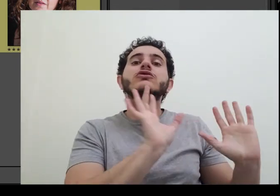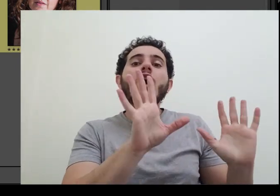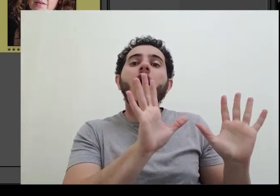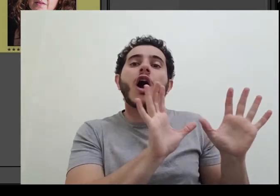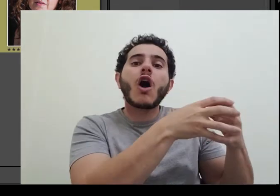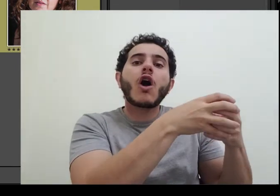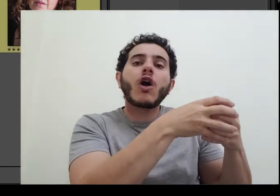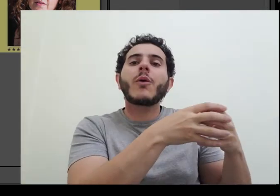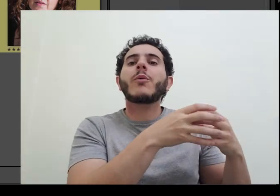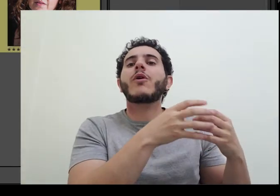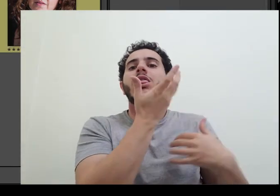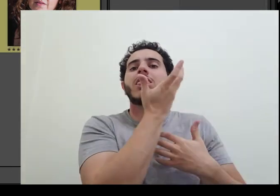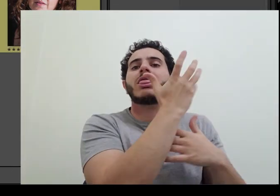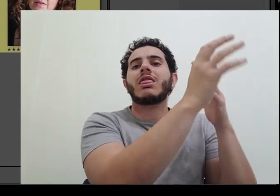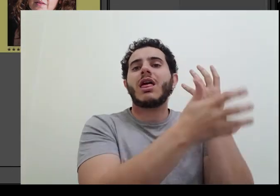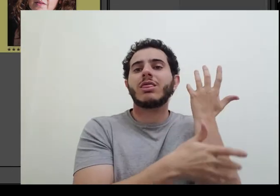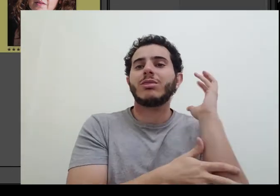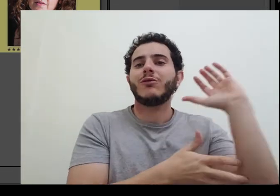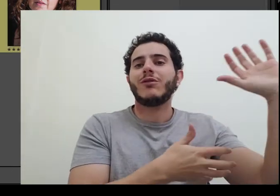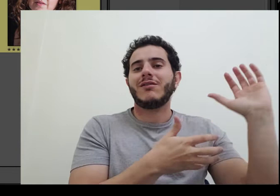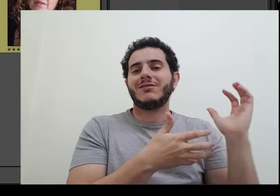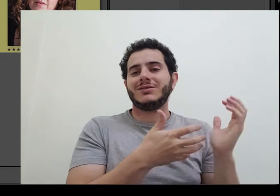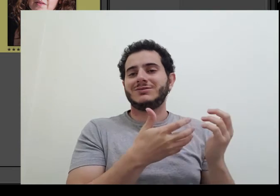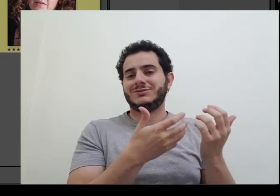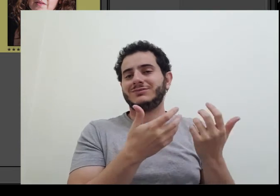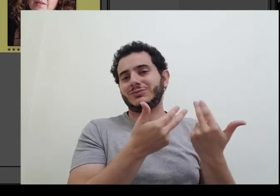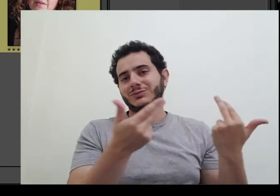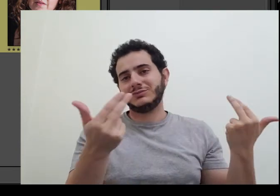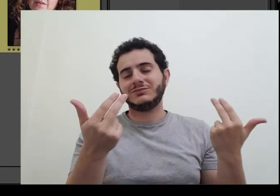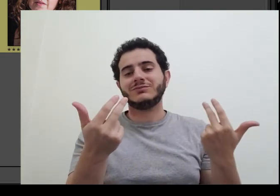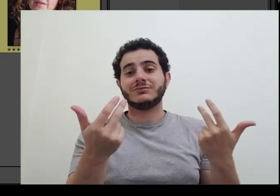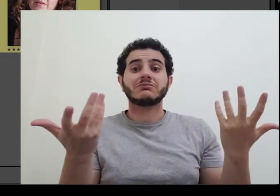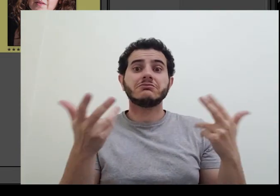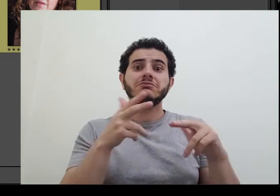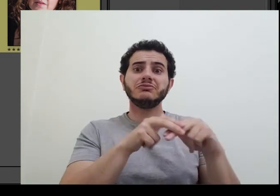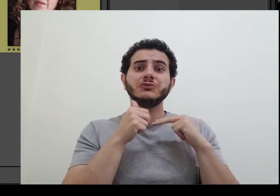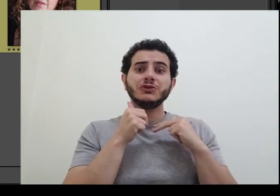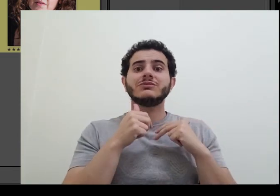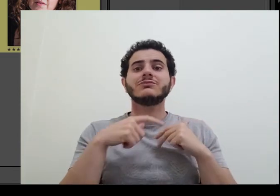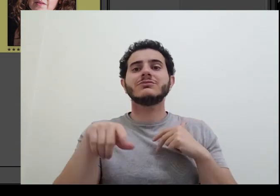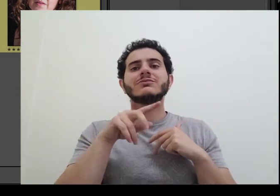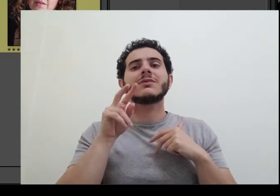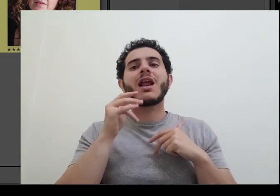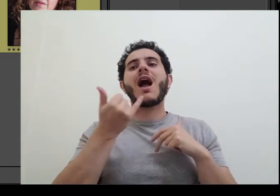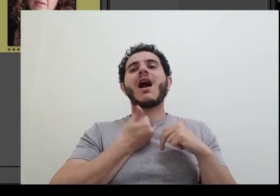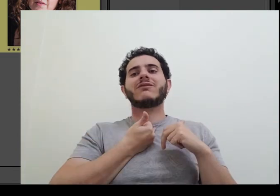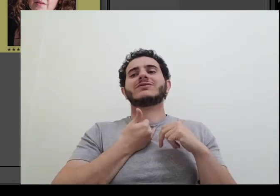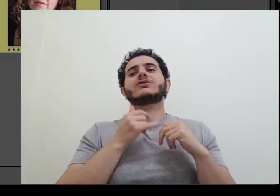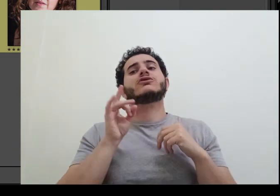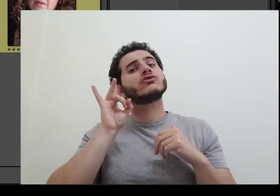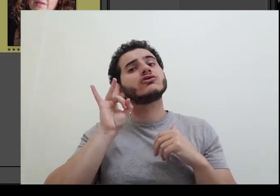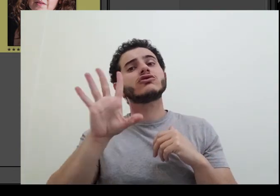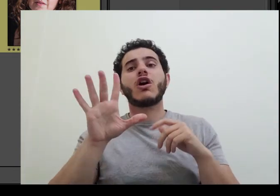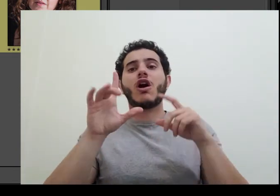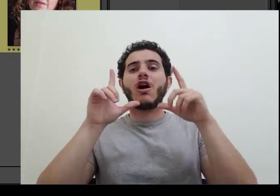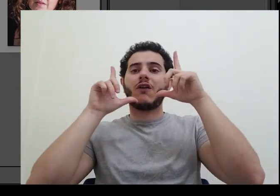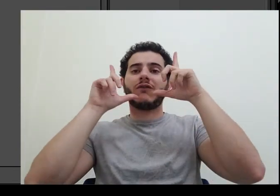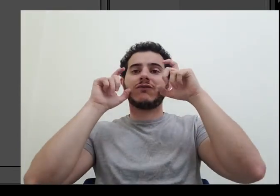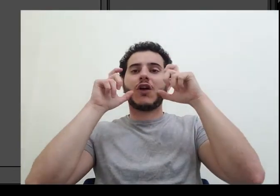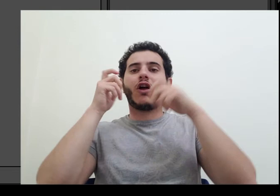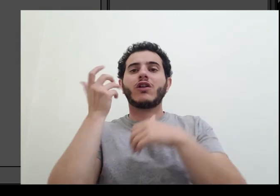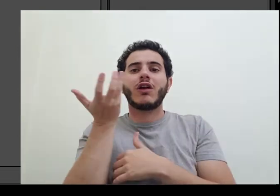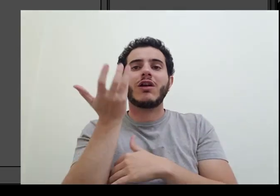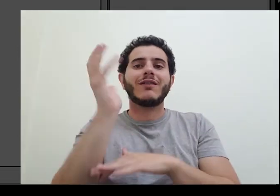quando eu peço para vir para a coleção Natureza, ele vai me indicar apenas as